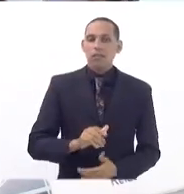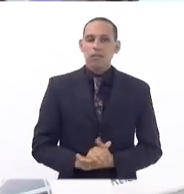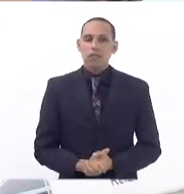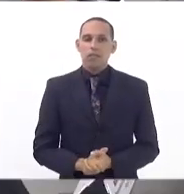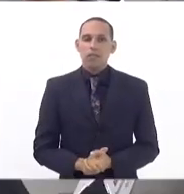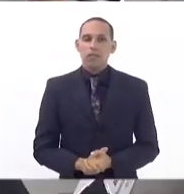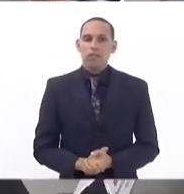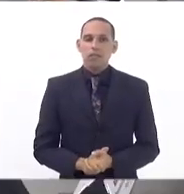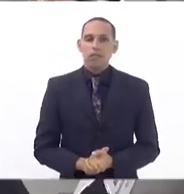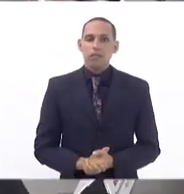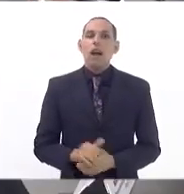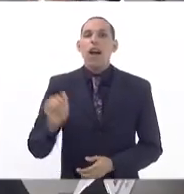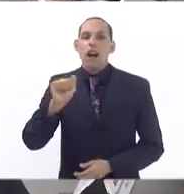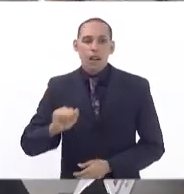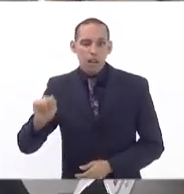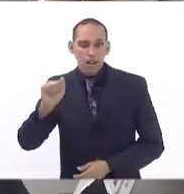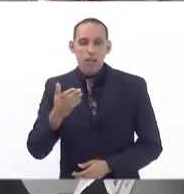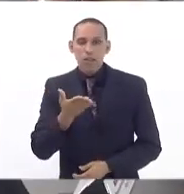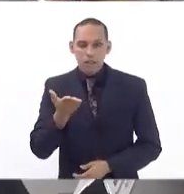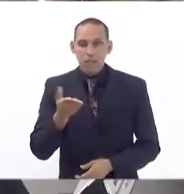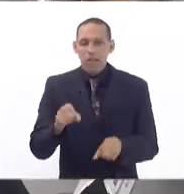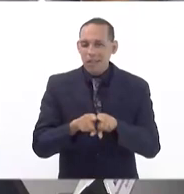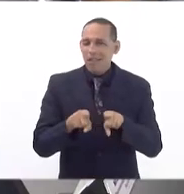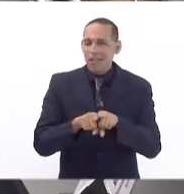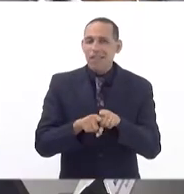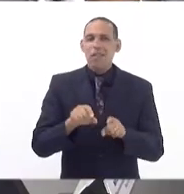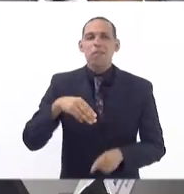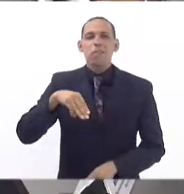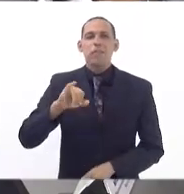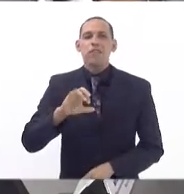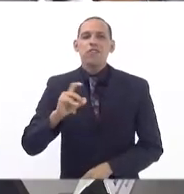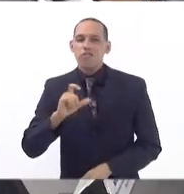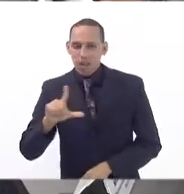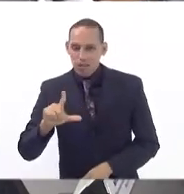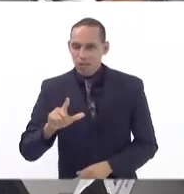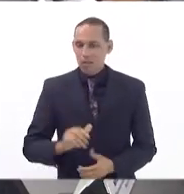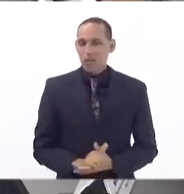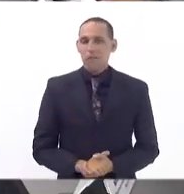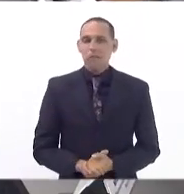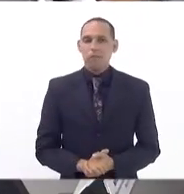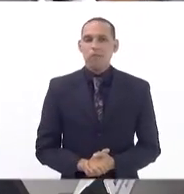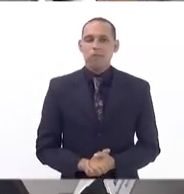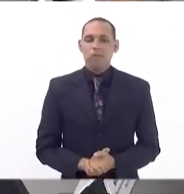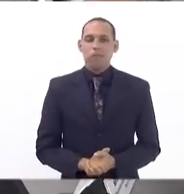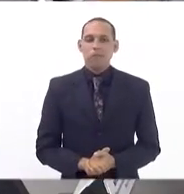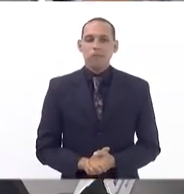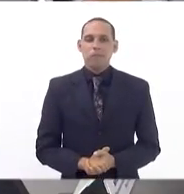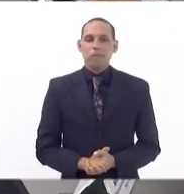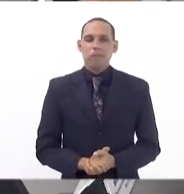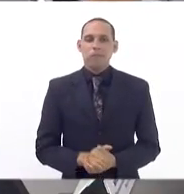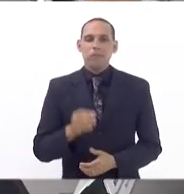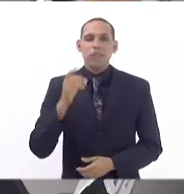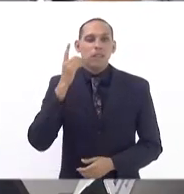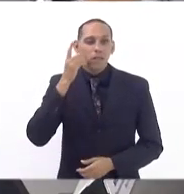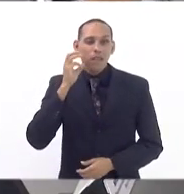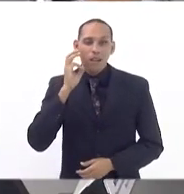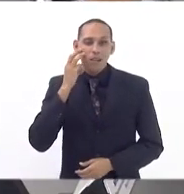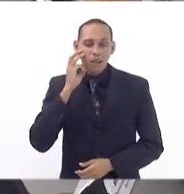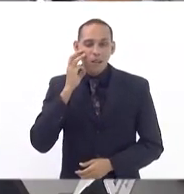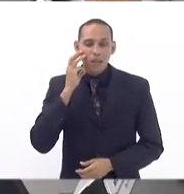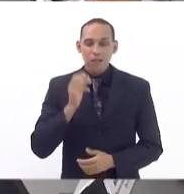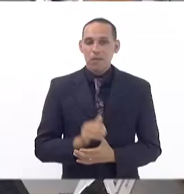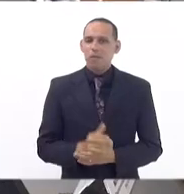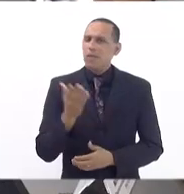associação Associação de recicladores obtenham a face o deputado waldeck só me